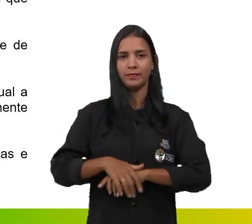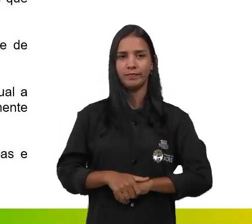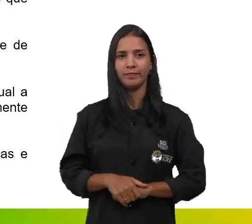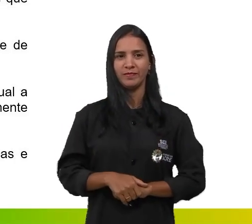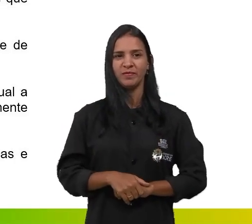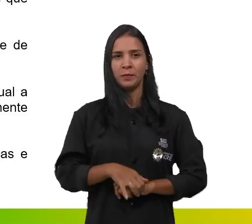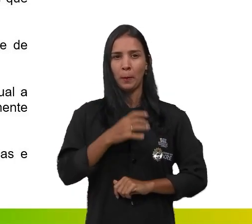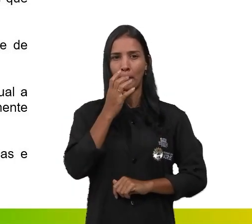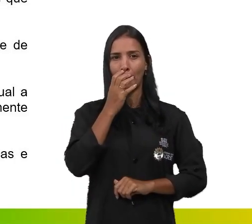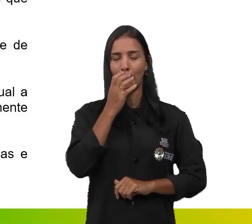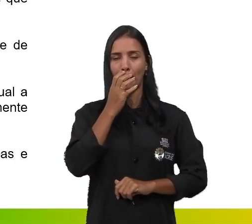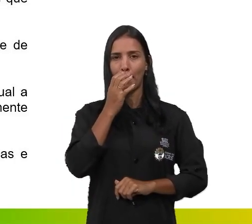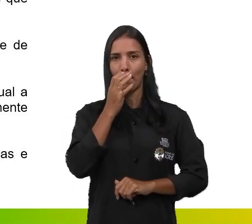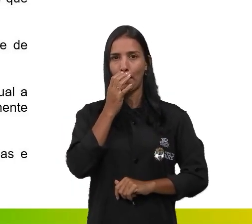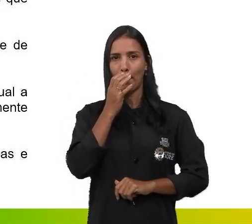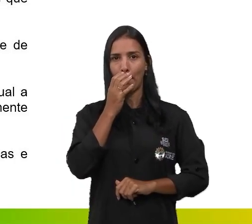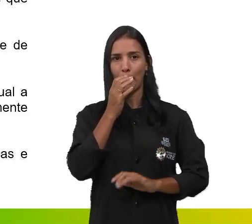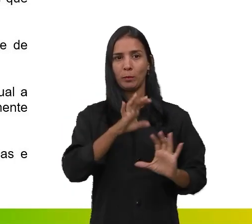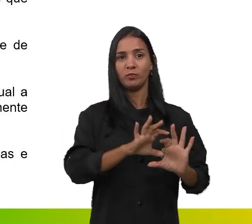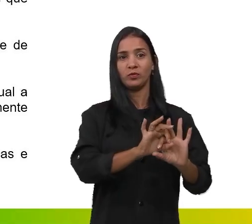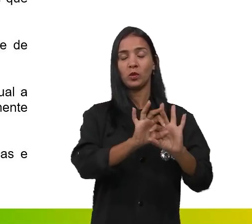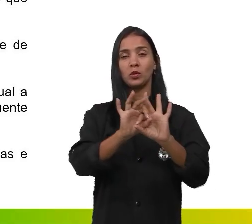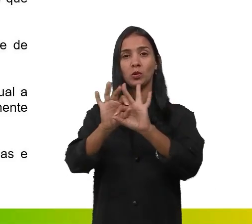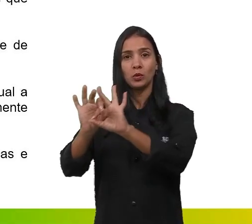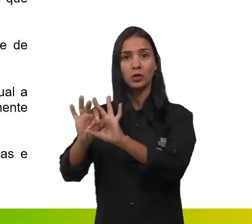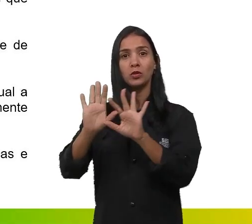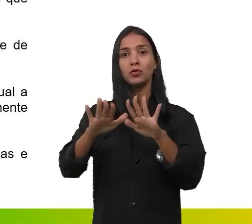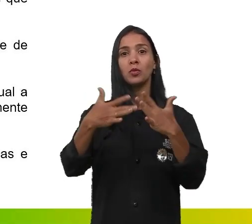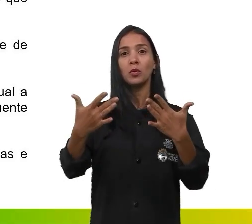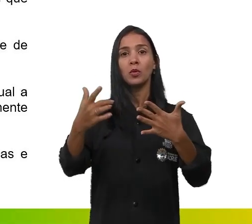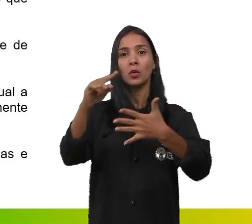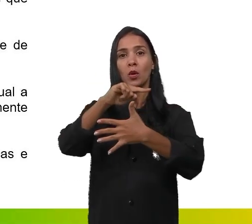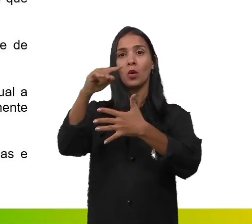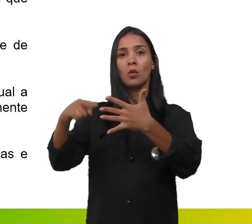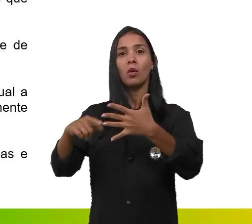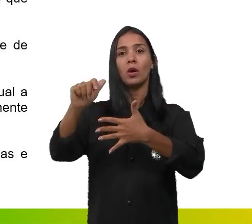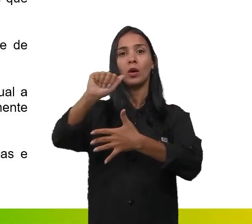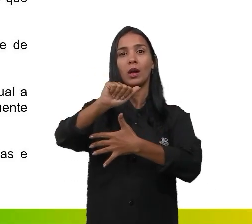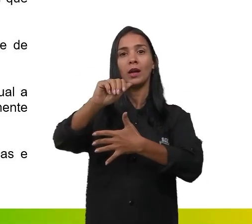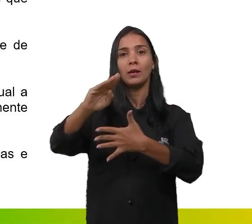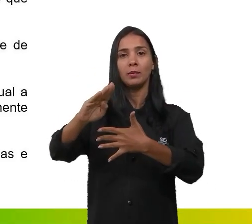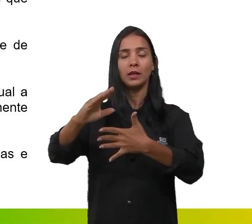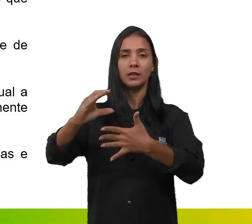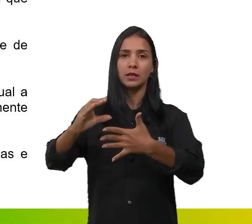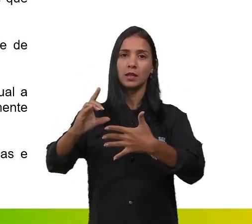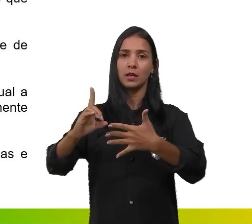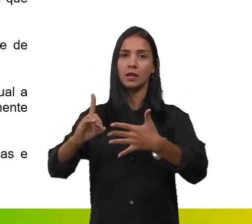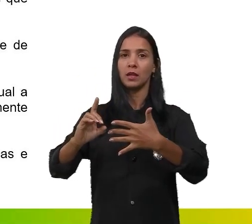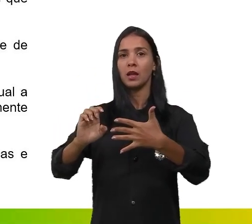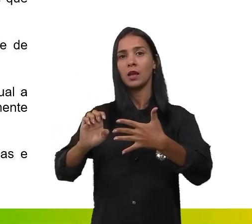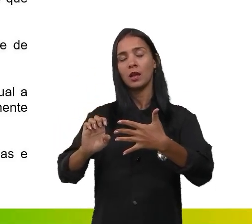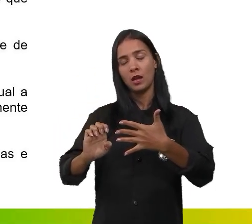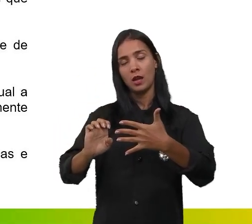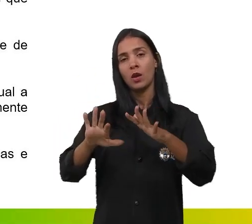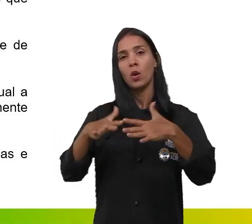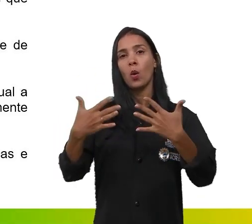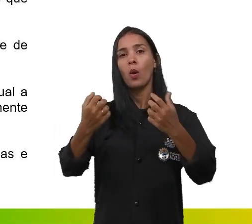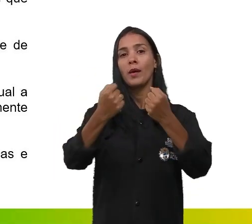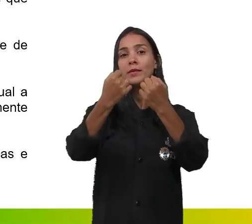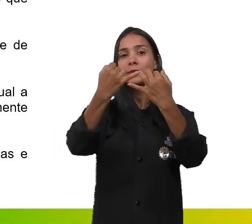Nesse contexto, qual das alternativas abaixo melhor explica a relação entre